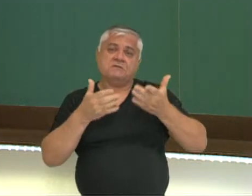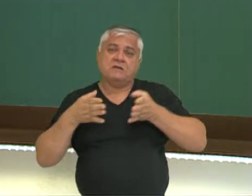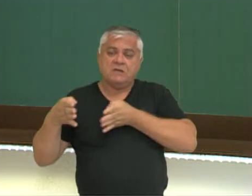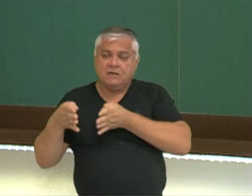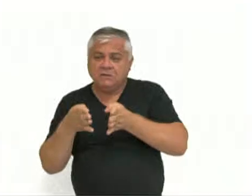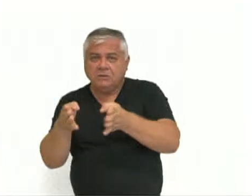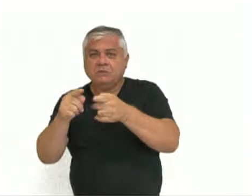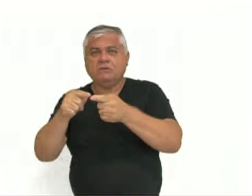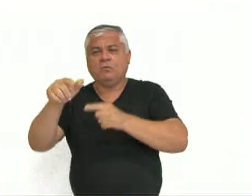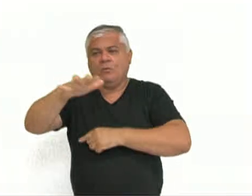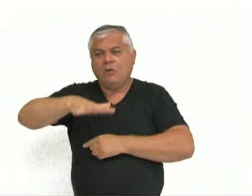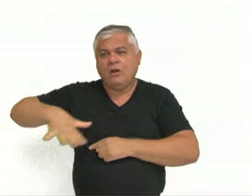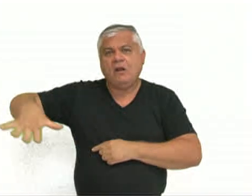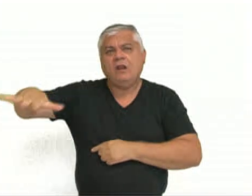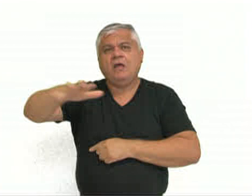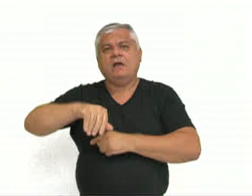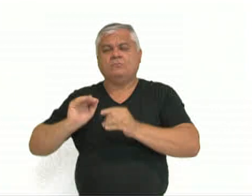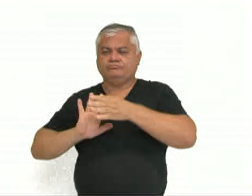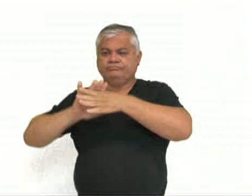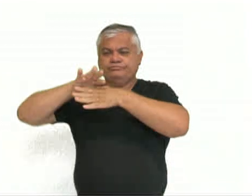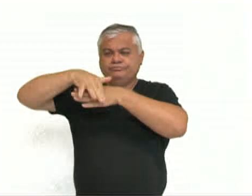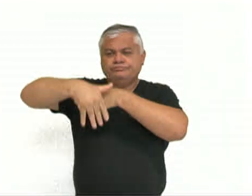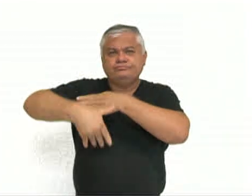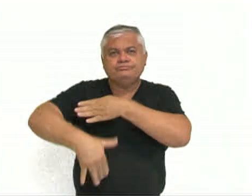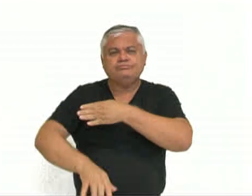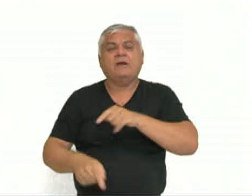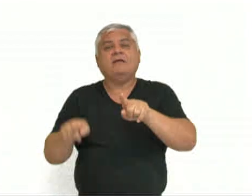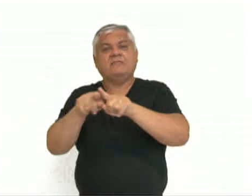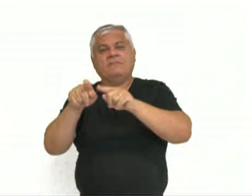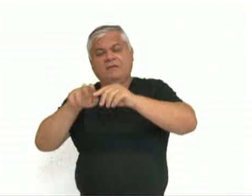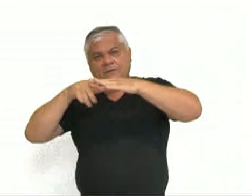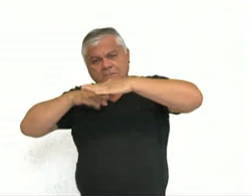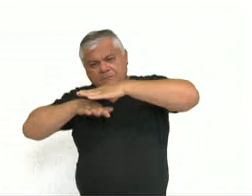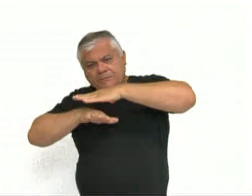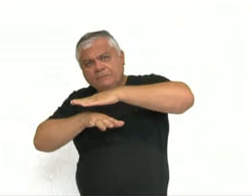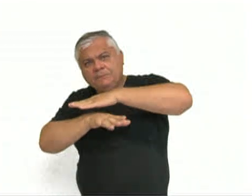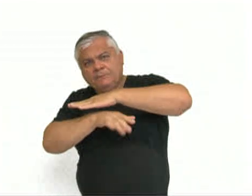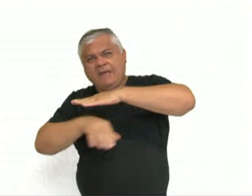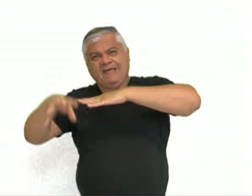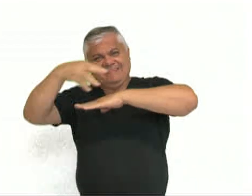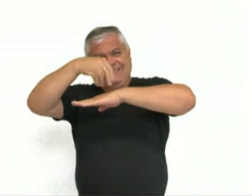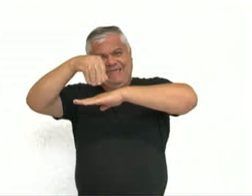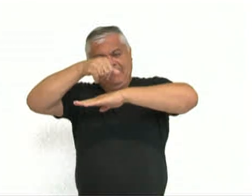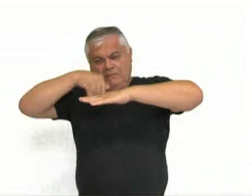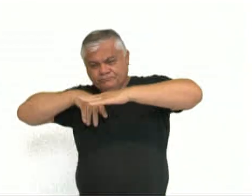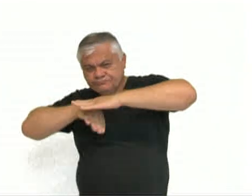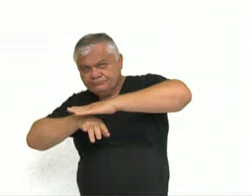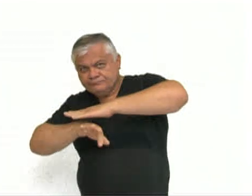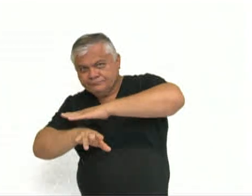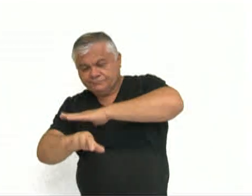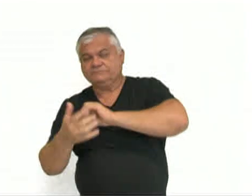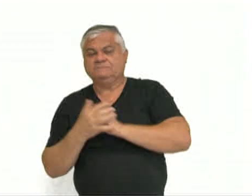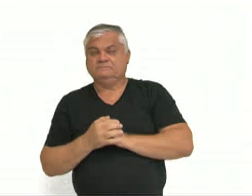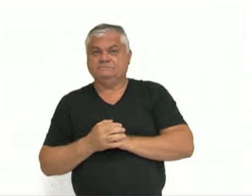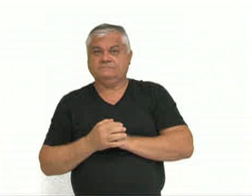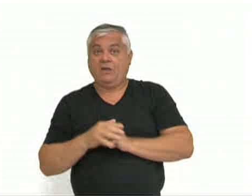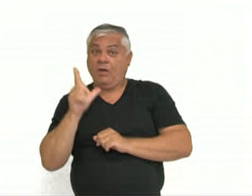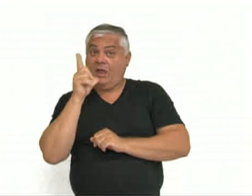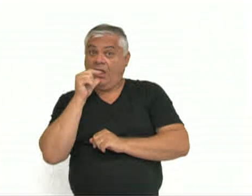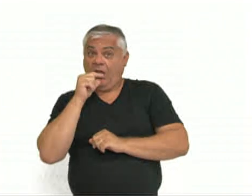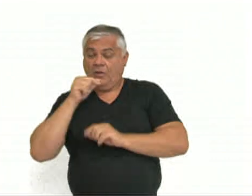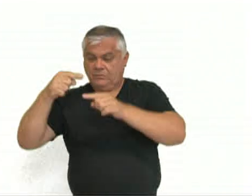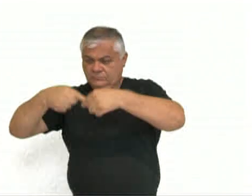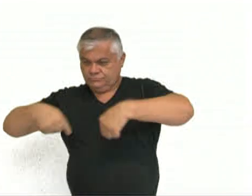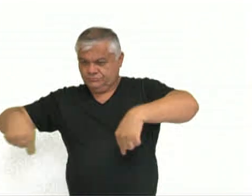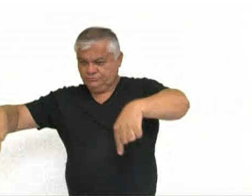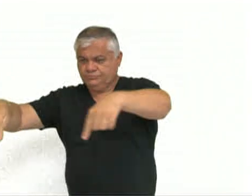lagos, represas e os lençóis freáticos. Bom, assim que a água sai dos mananciais, de um lago, de